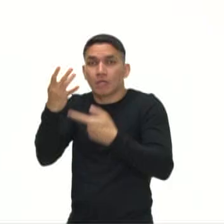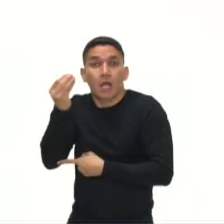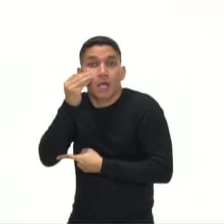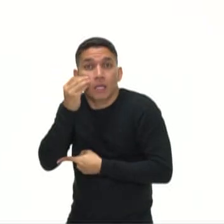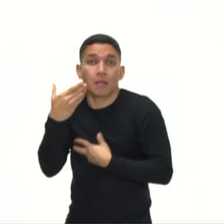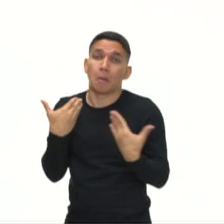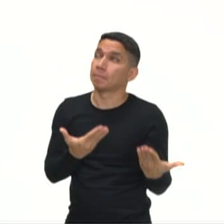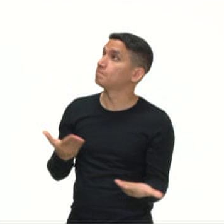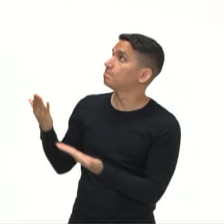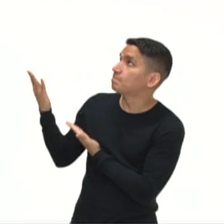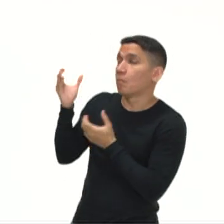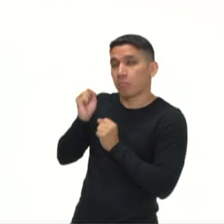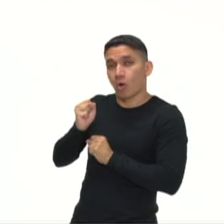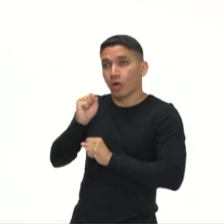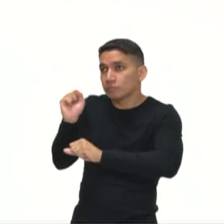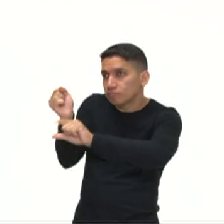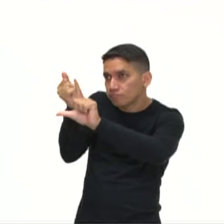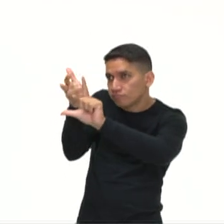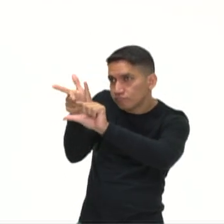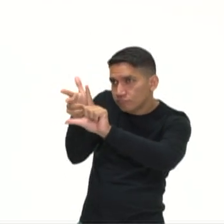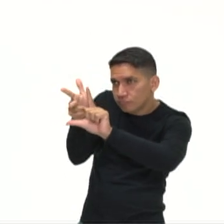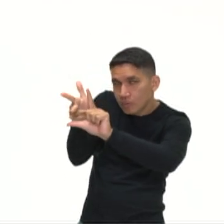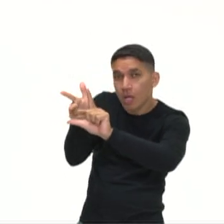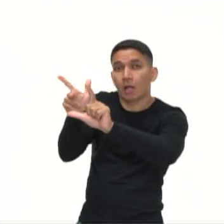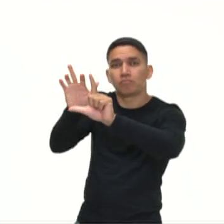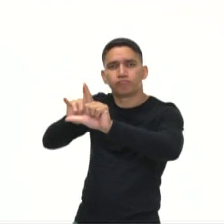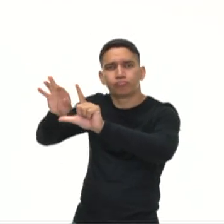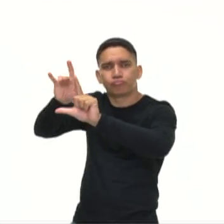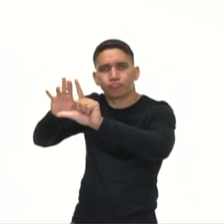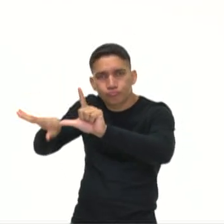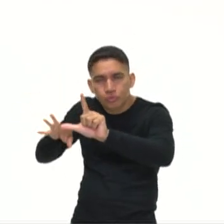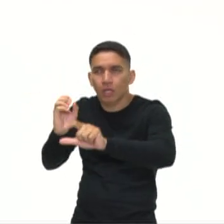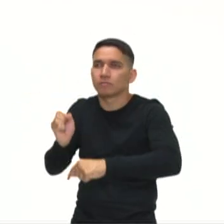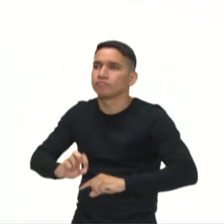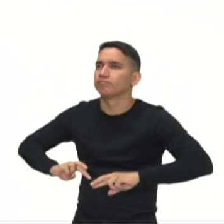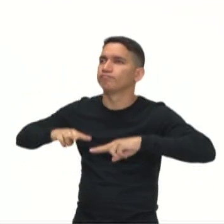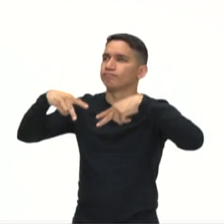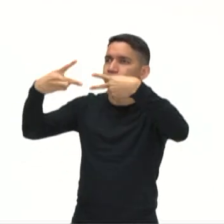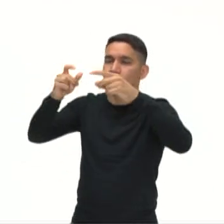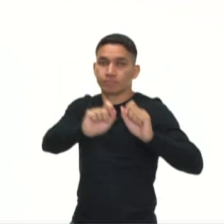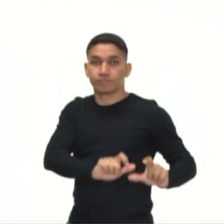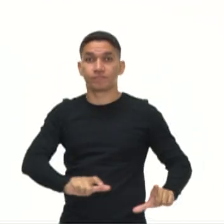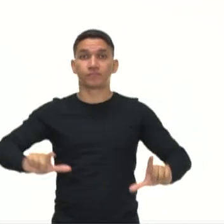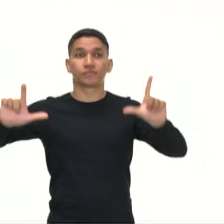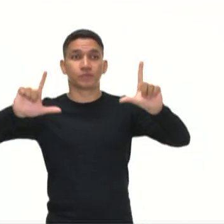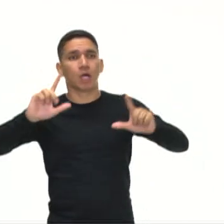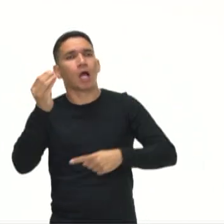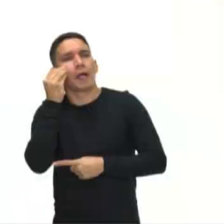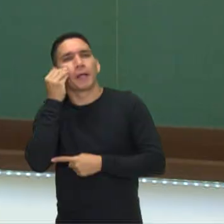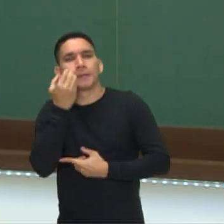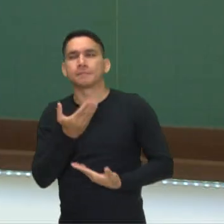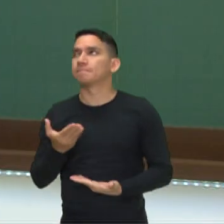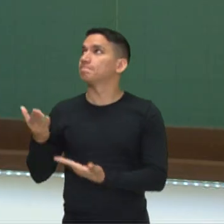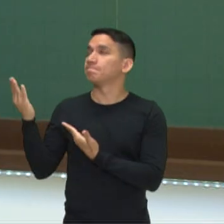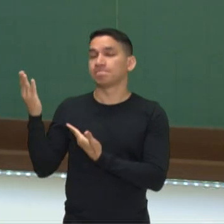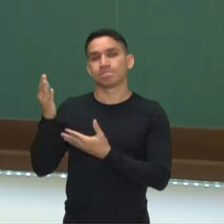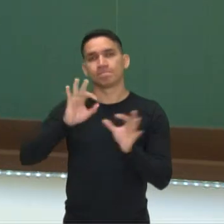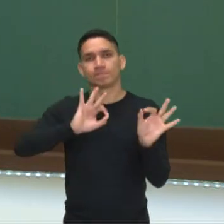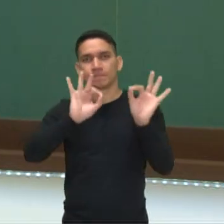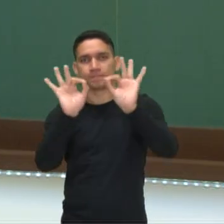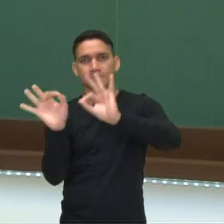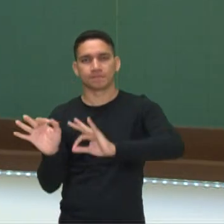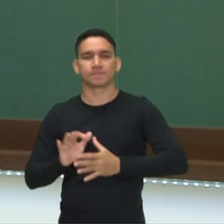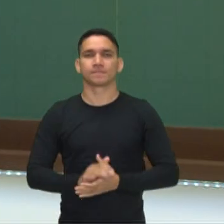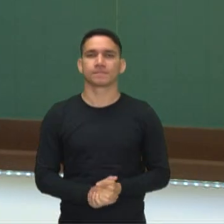pode então acessar o site Experimentoteca ou apontar o seu celular ali para o QR Code que você vai visualizar então